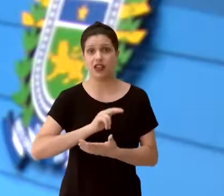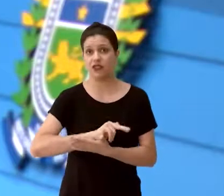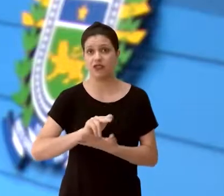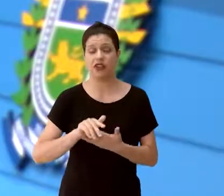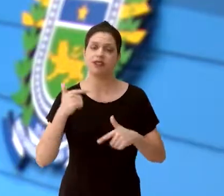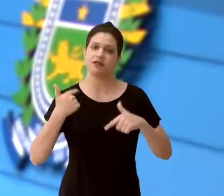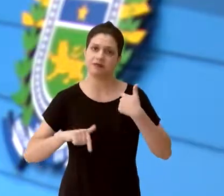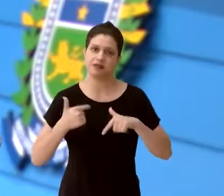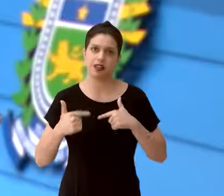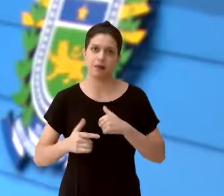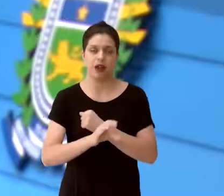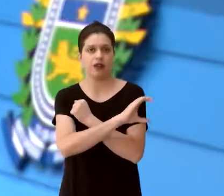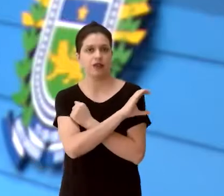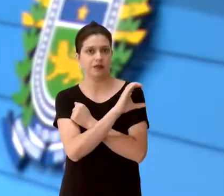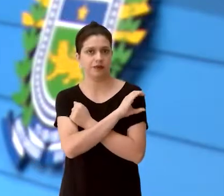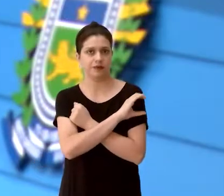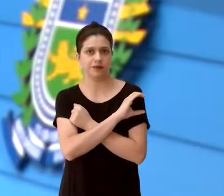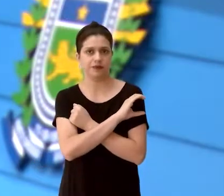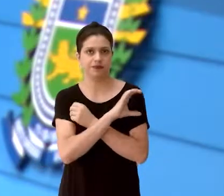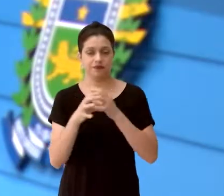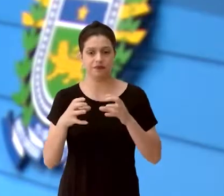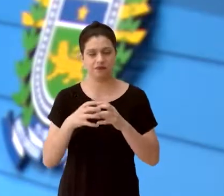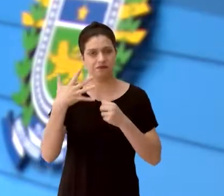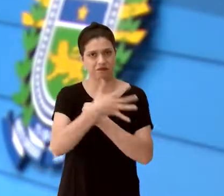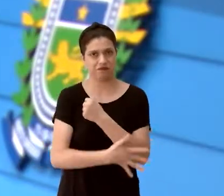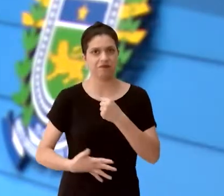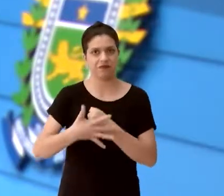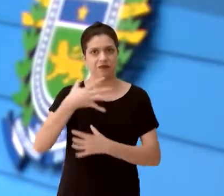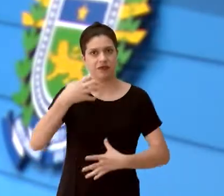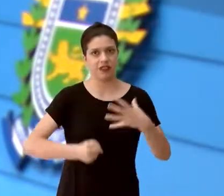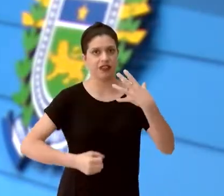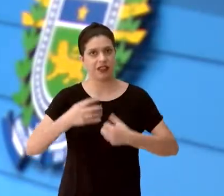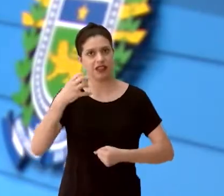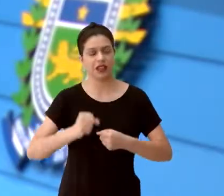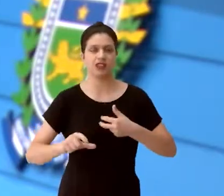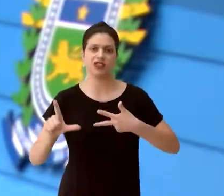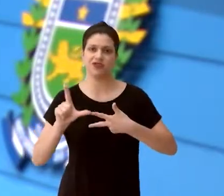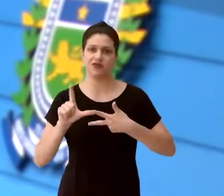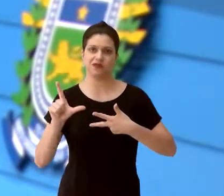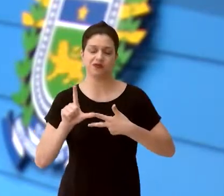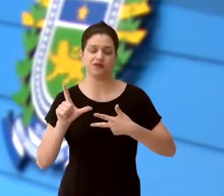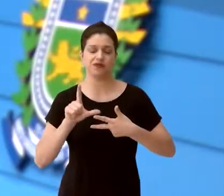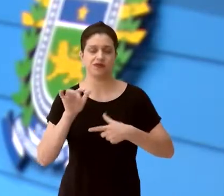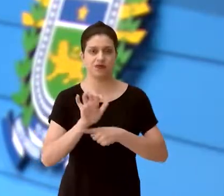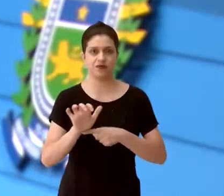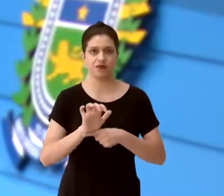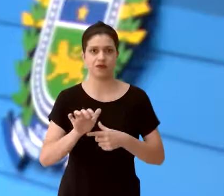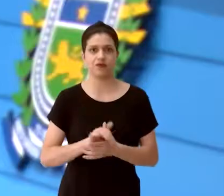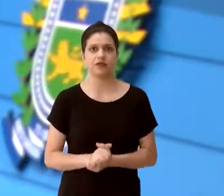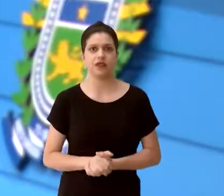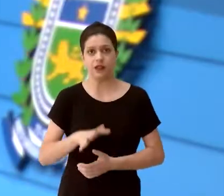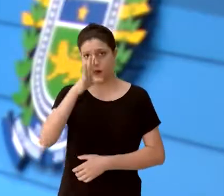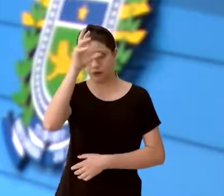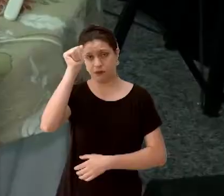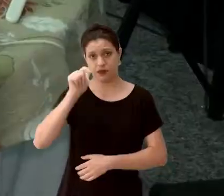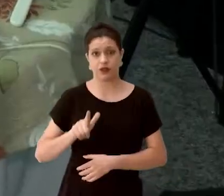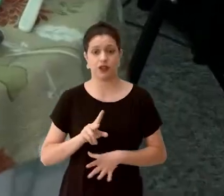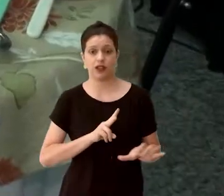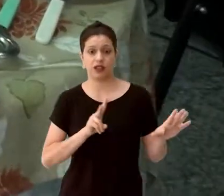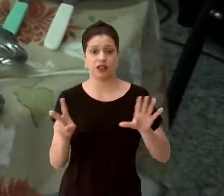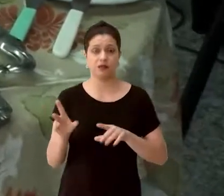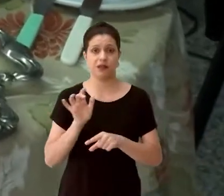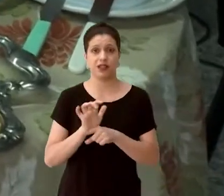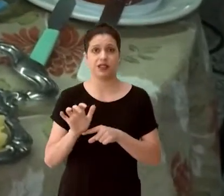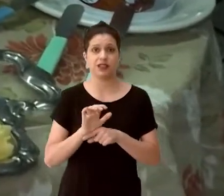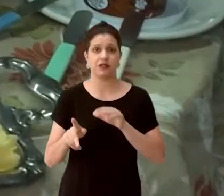Aqui no estado, diversas atividades estão sendo coordenadas pela Frente Parlamentar do Leite do Legislativo Estadual. Em Mato